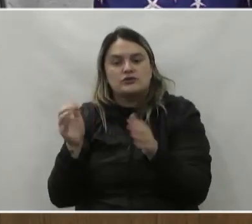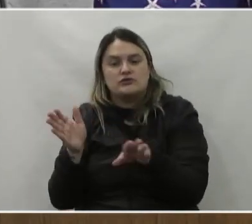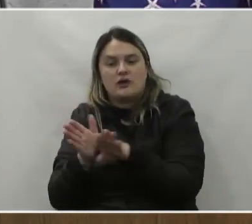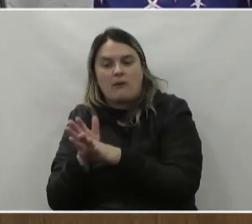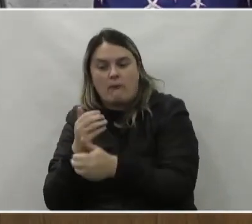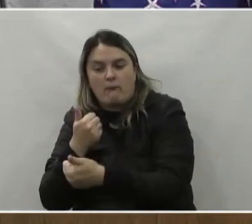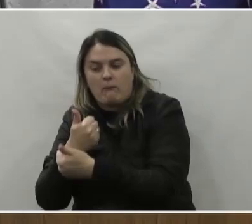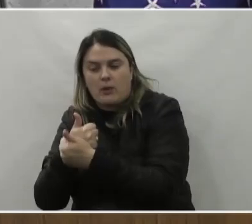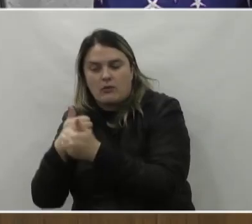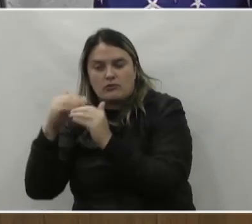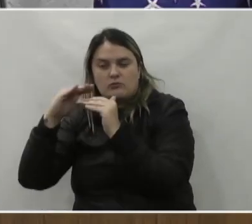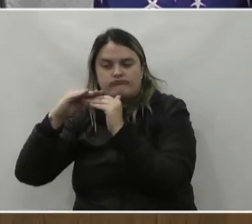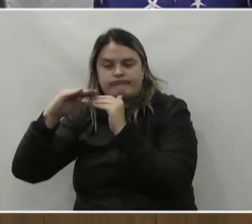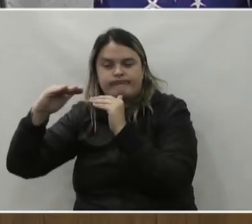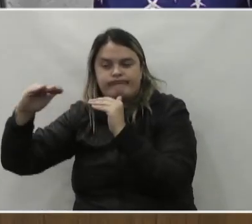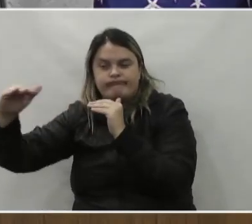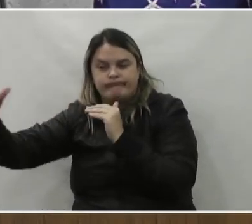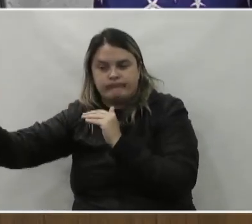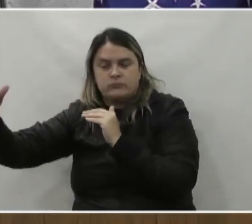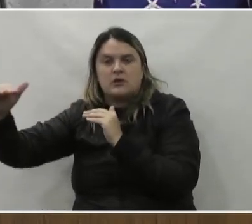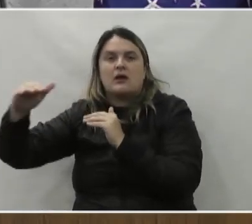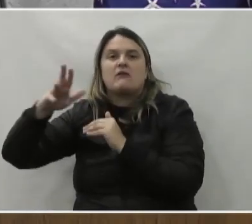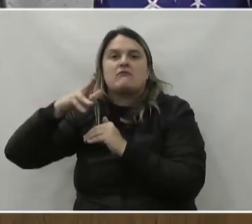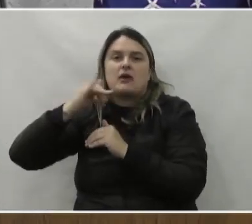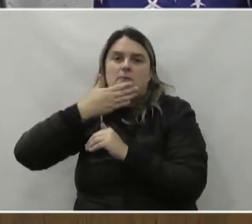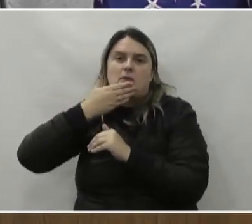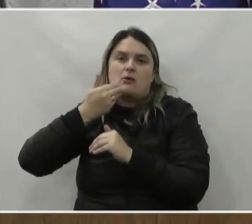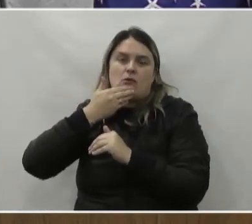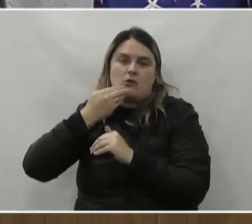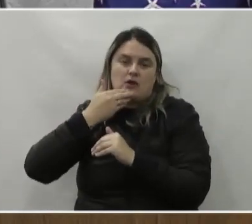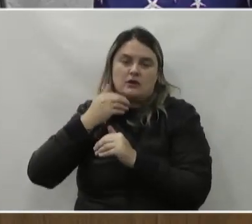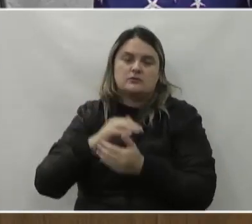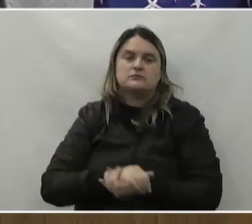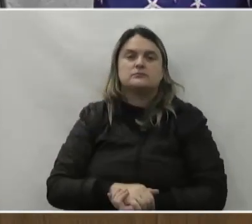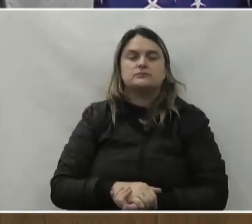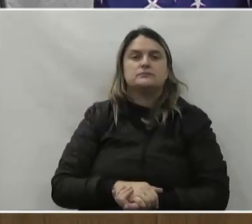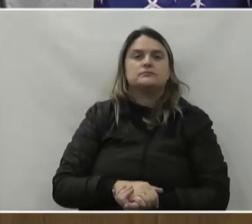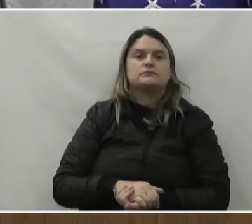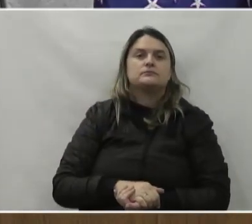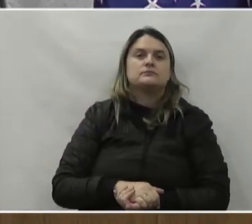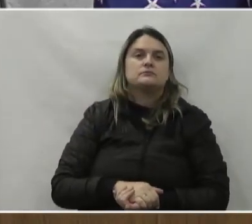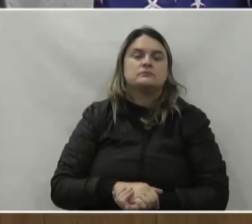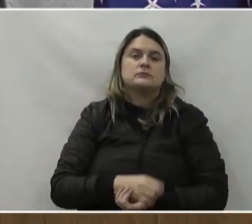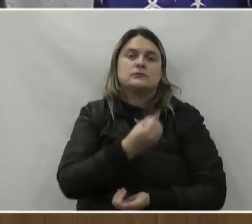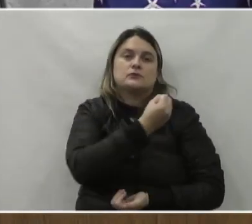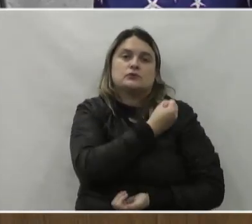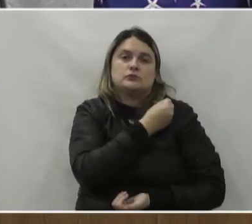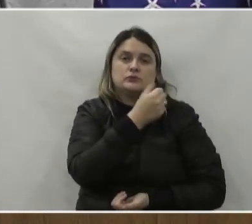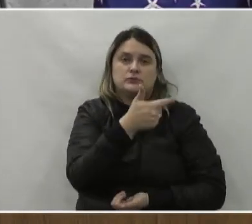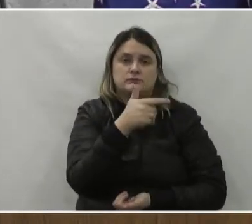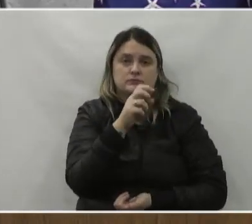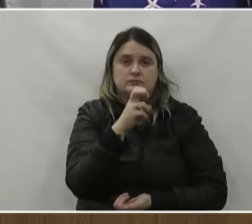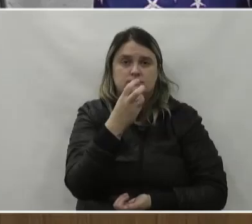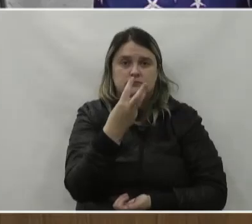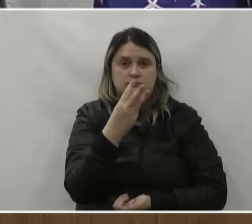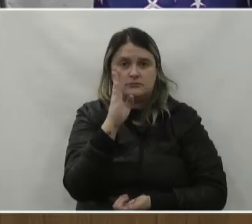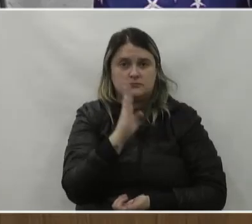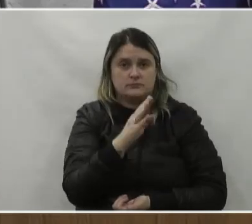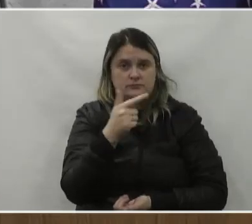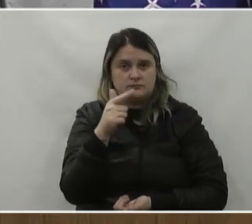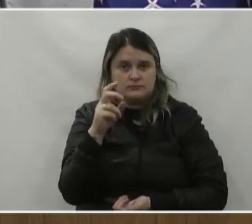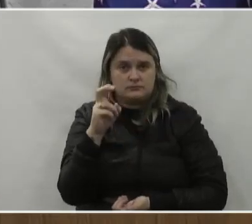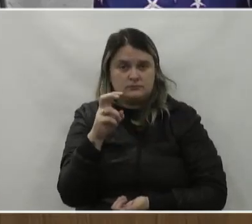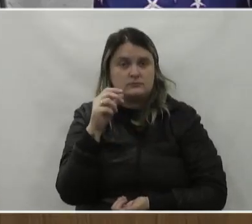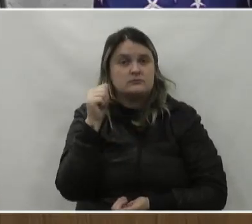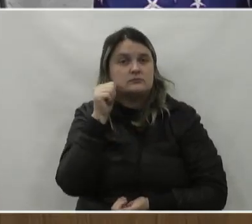dignidade aos usuários do Serviço de Transporte Intermunicipal da Saúde. Indicação número